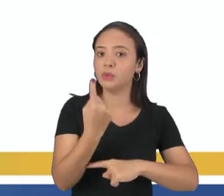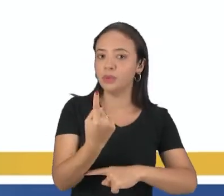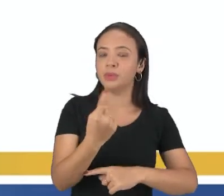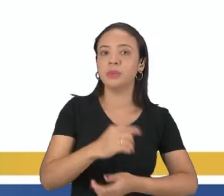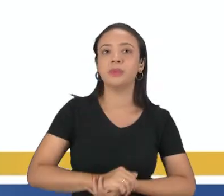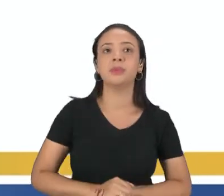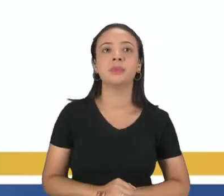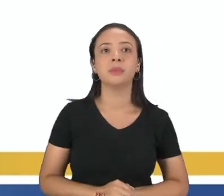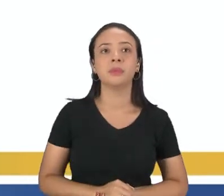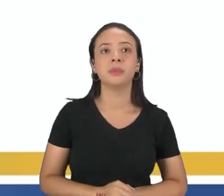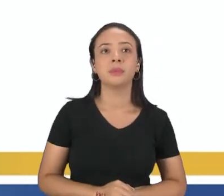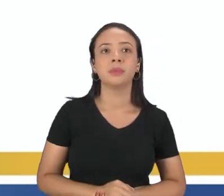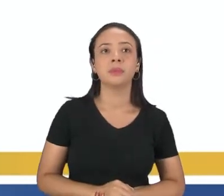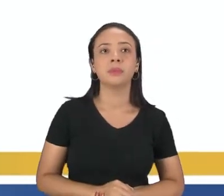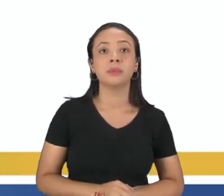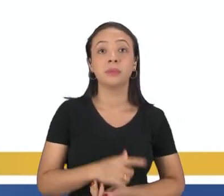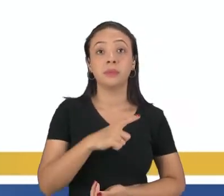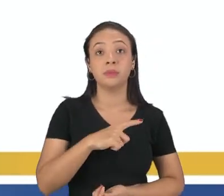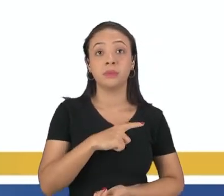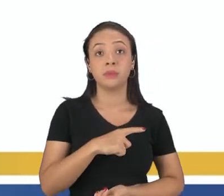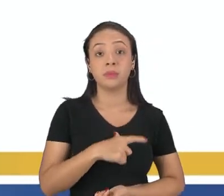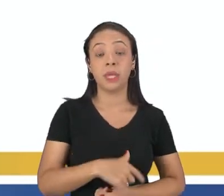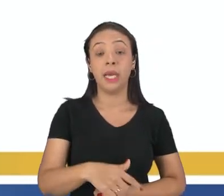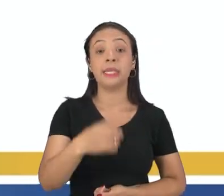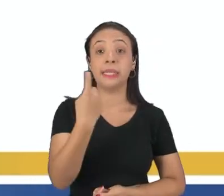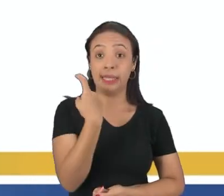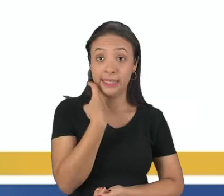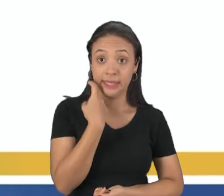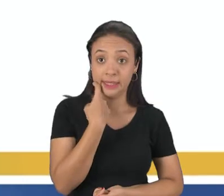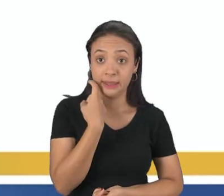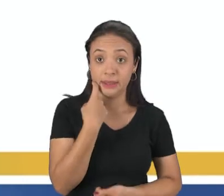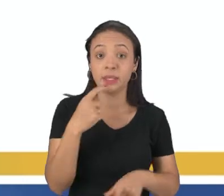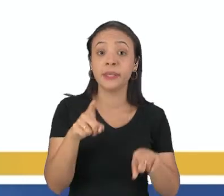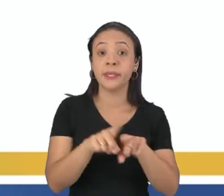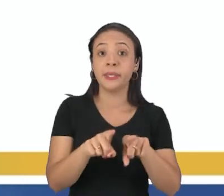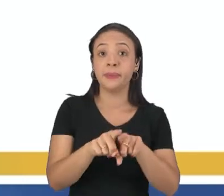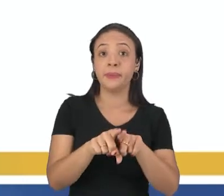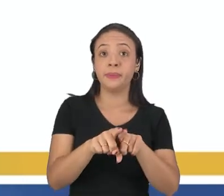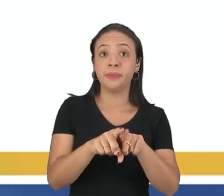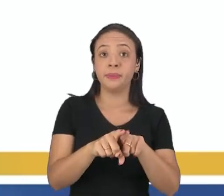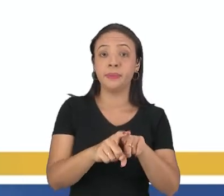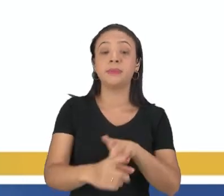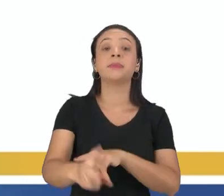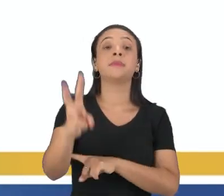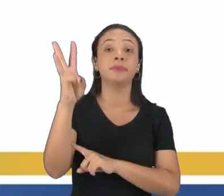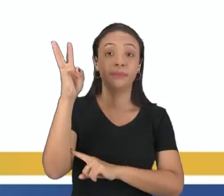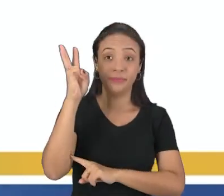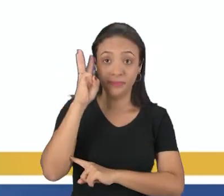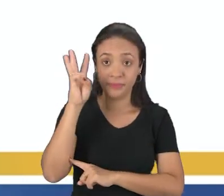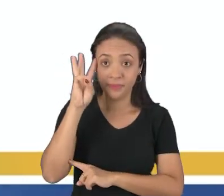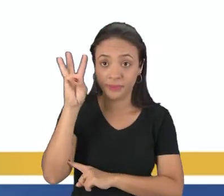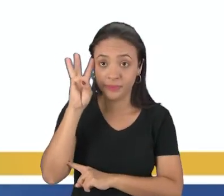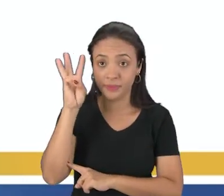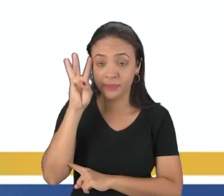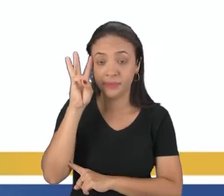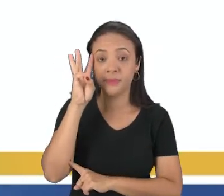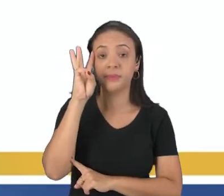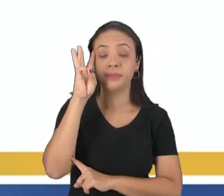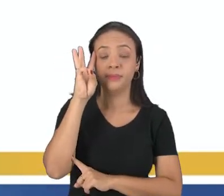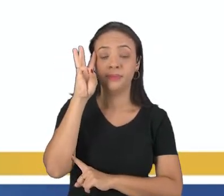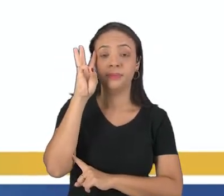ver, conferir. Nós tivemos aí na sexta-feira e nós tivemos aí na terça-feira,